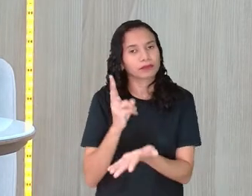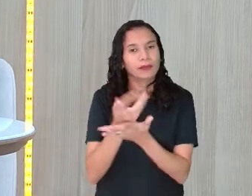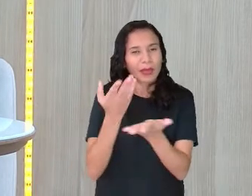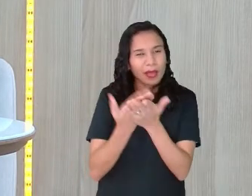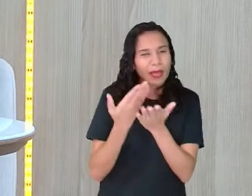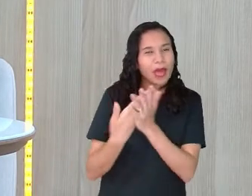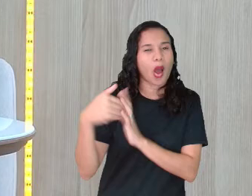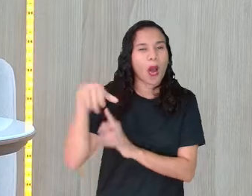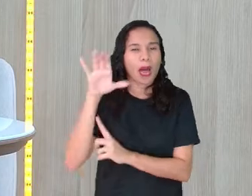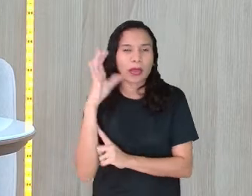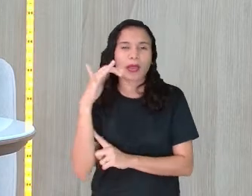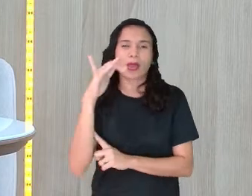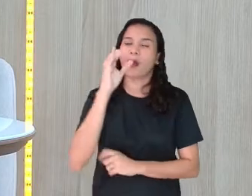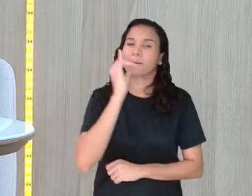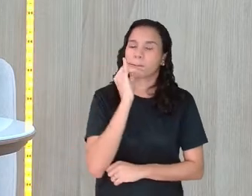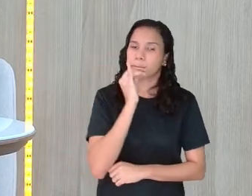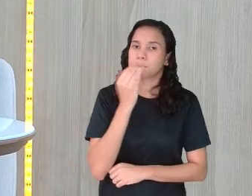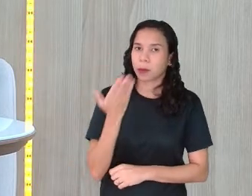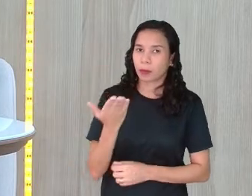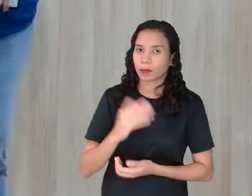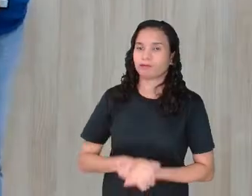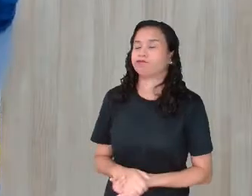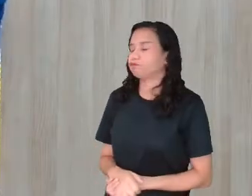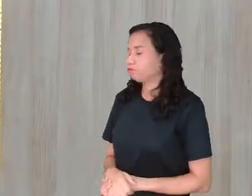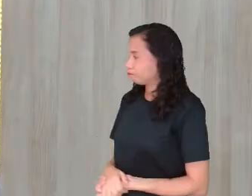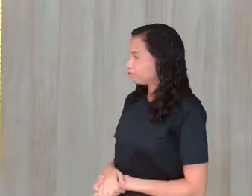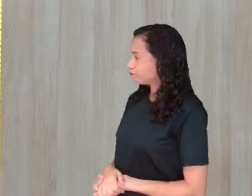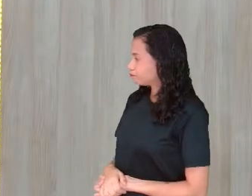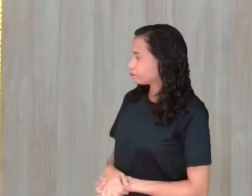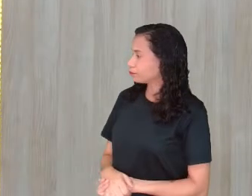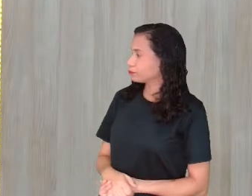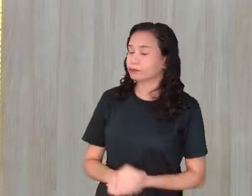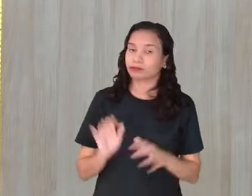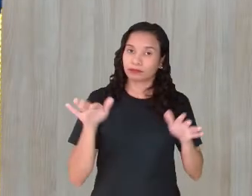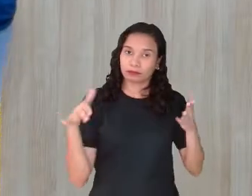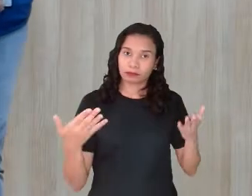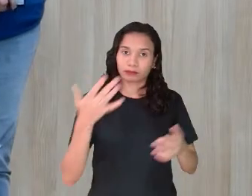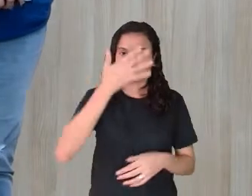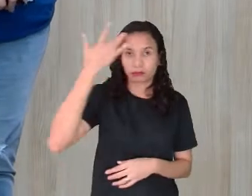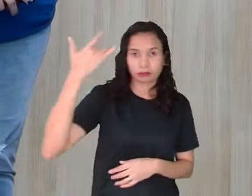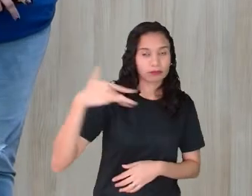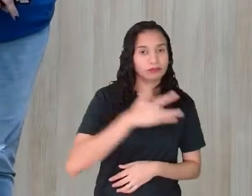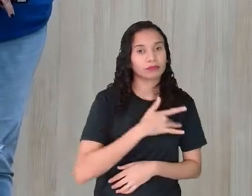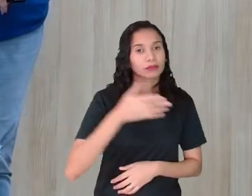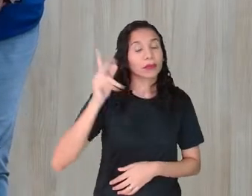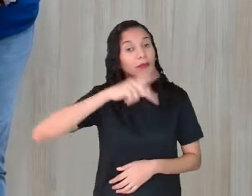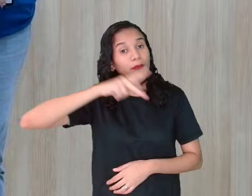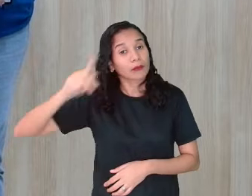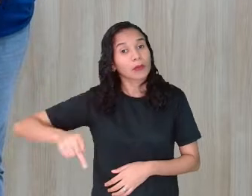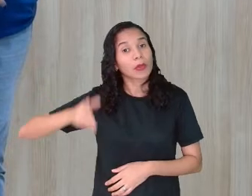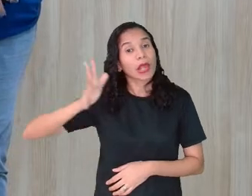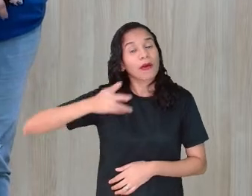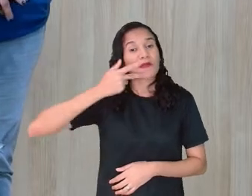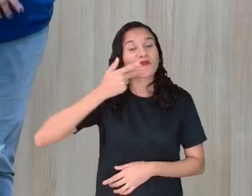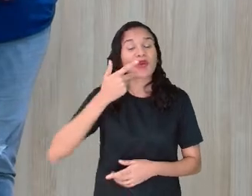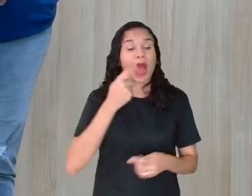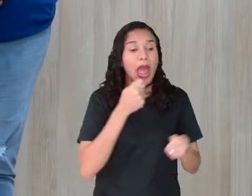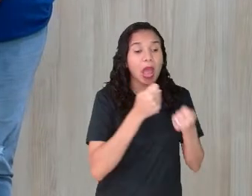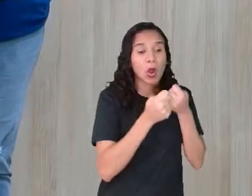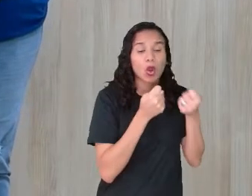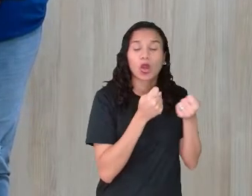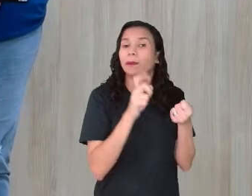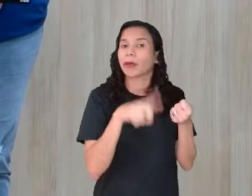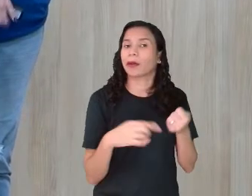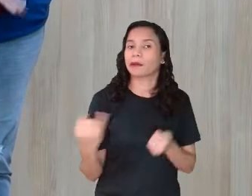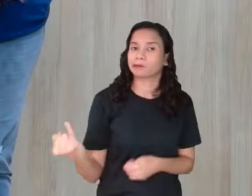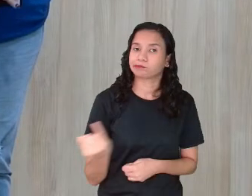de ciência, por exemplo. É verdade. Então, gente, como a professora Vanessa falou, né, a economia é muito